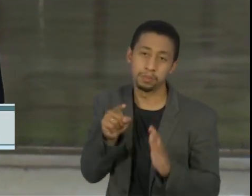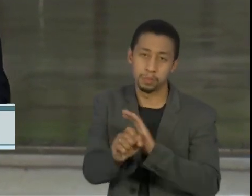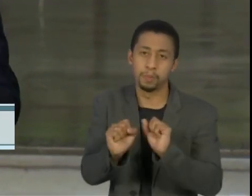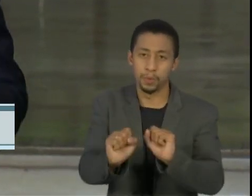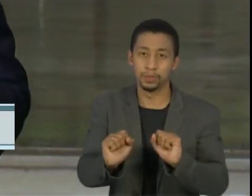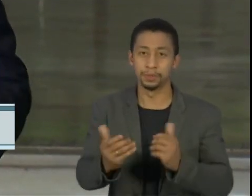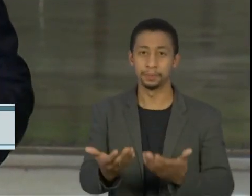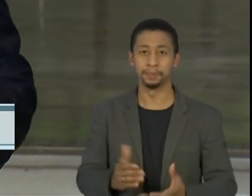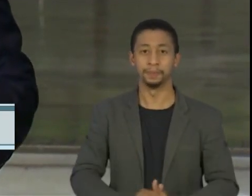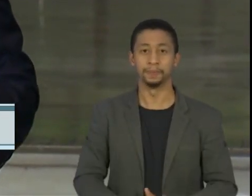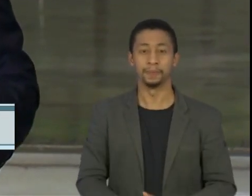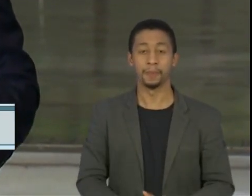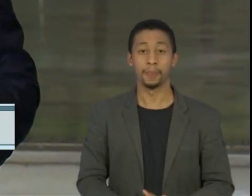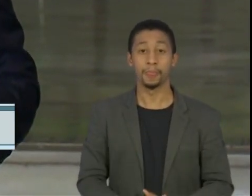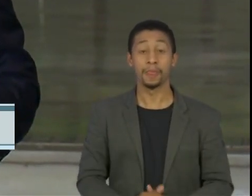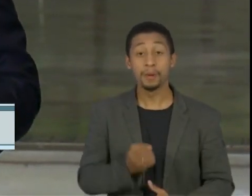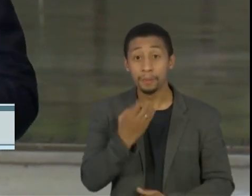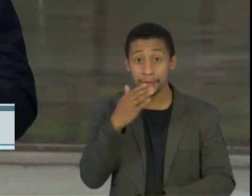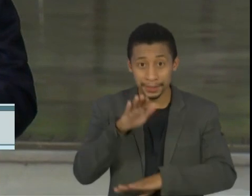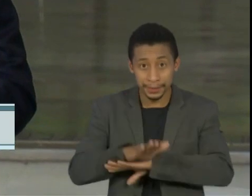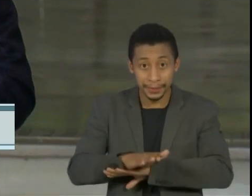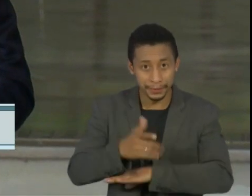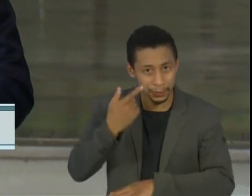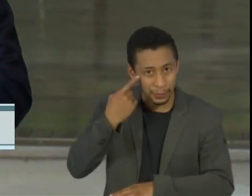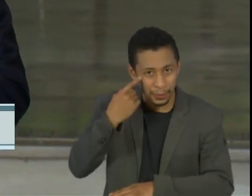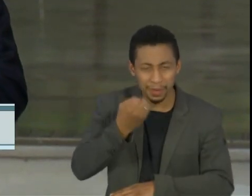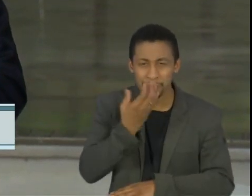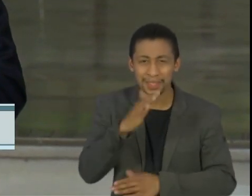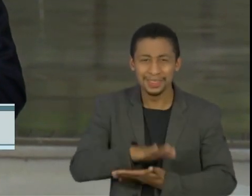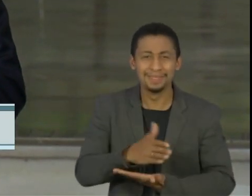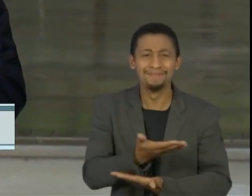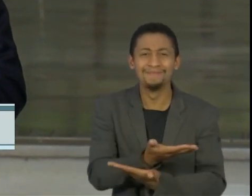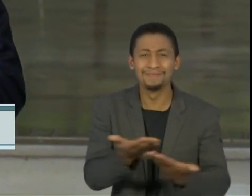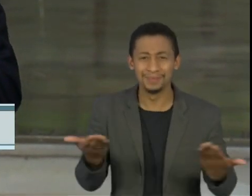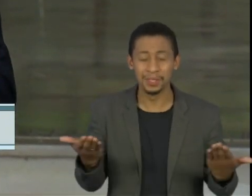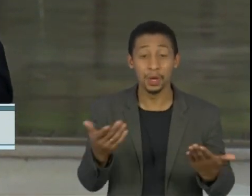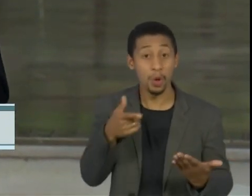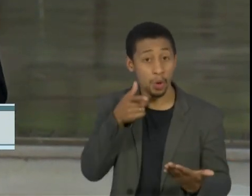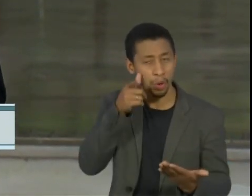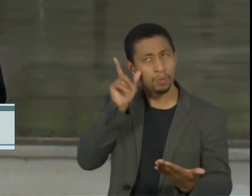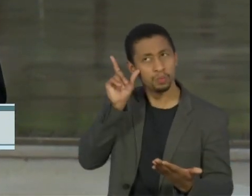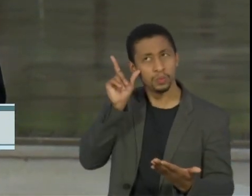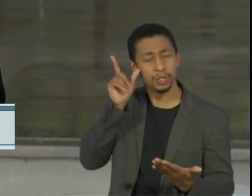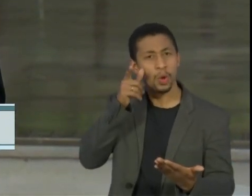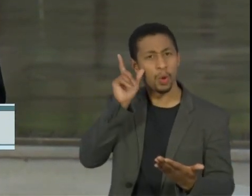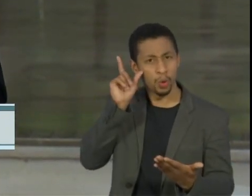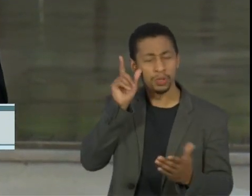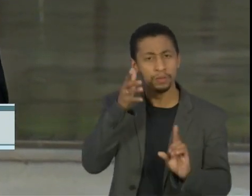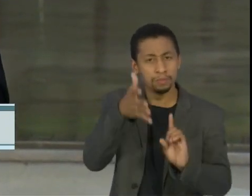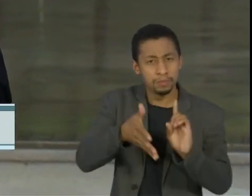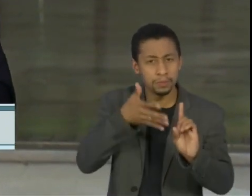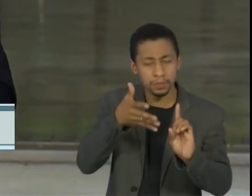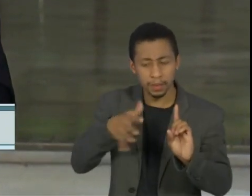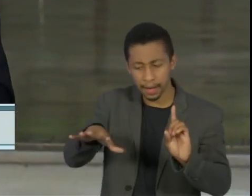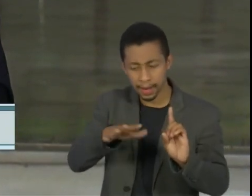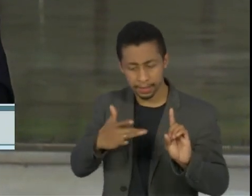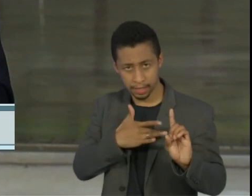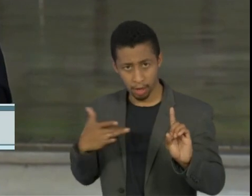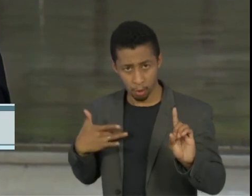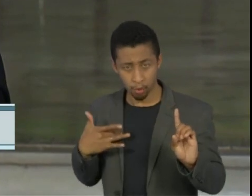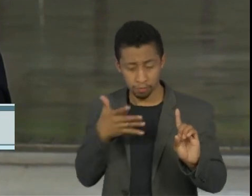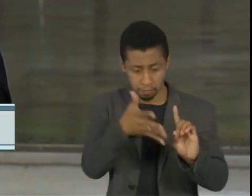favor. Boa tarde, governador. Boa tarde a todos. Tanto ontem, na coletiva da saúde, quanto hoje, vocês